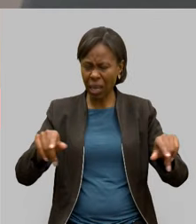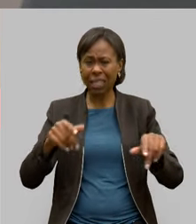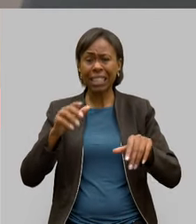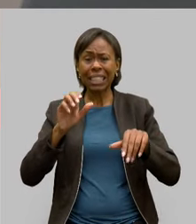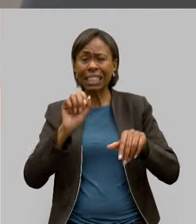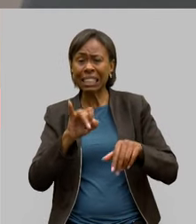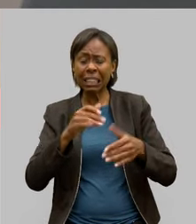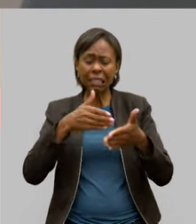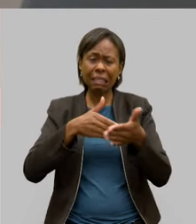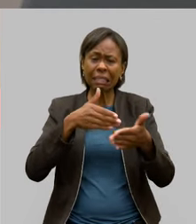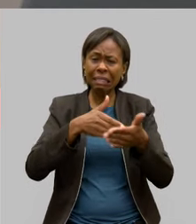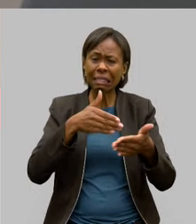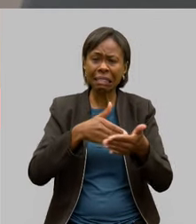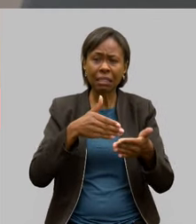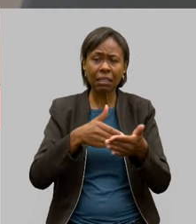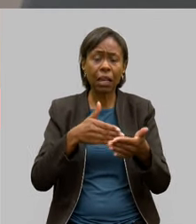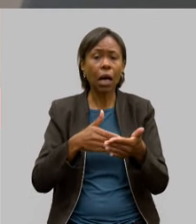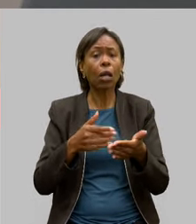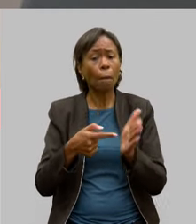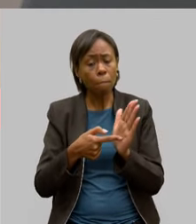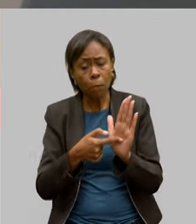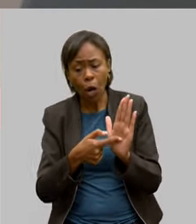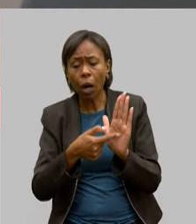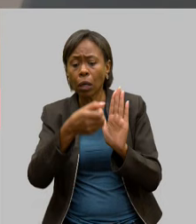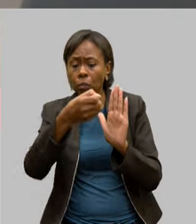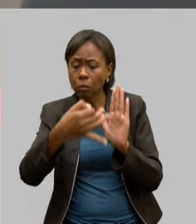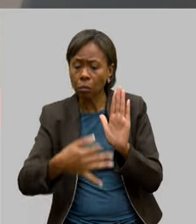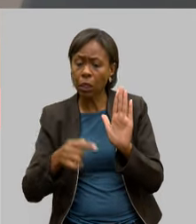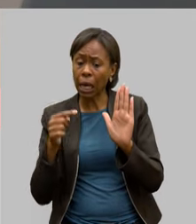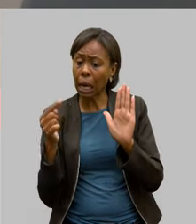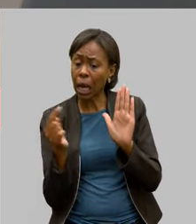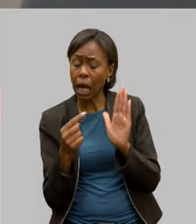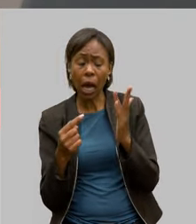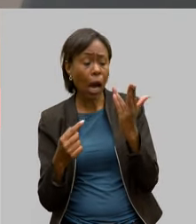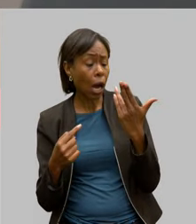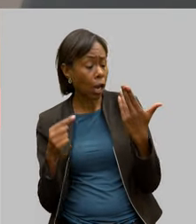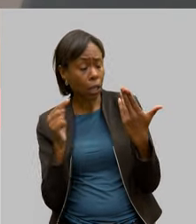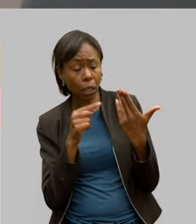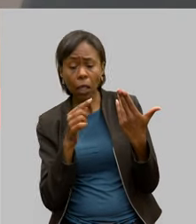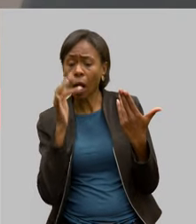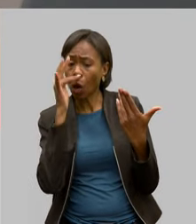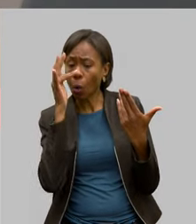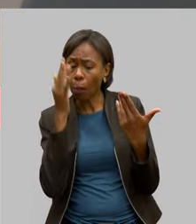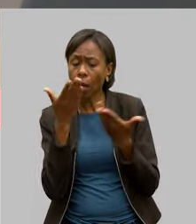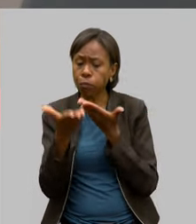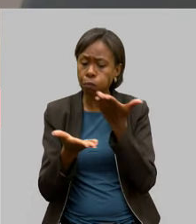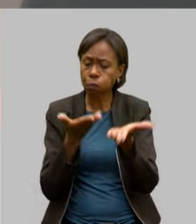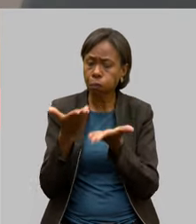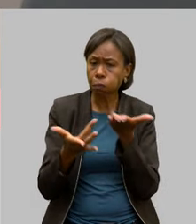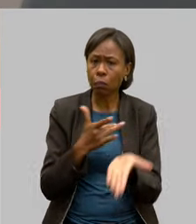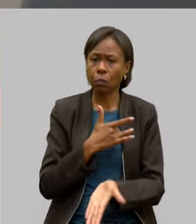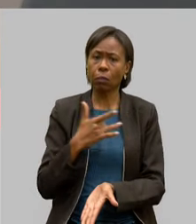se tratar com cannabis que aquilo é uma planta e que tem efeitos terapêuticos inegáveis inquestionáveis